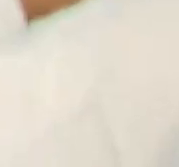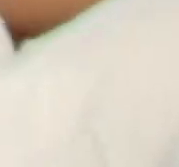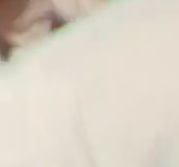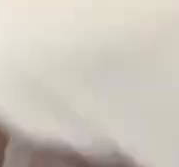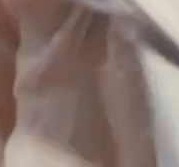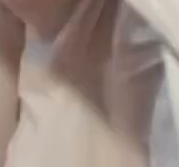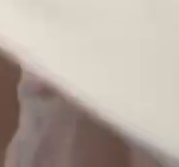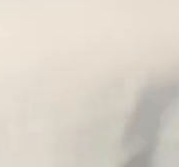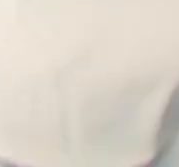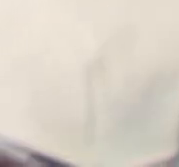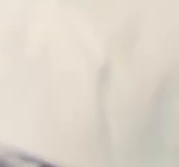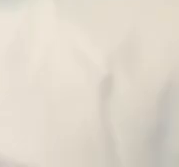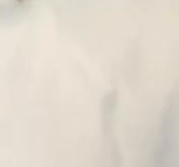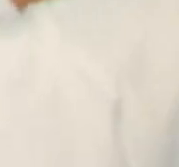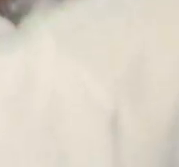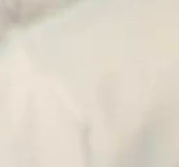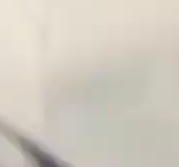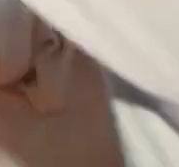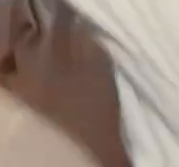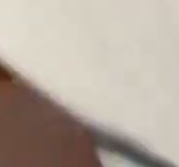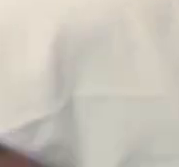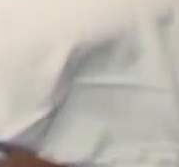E aí